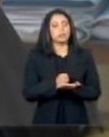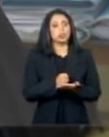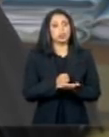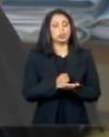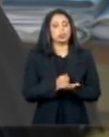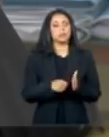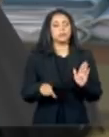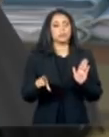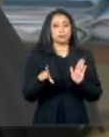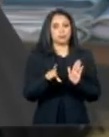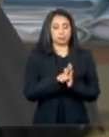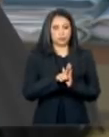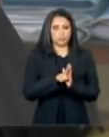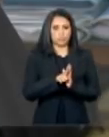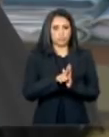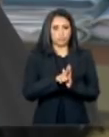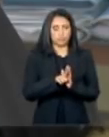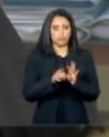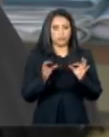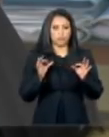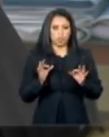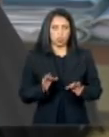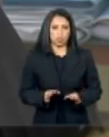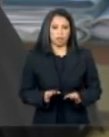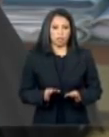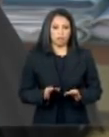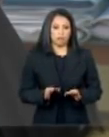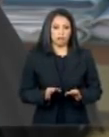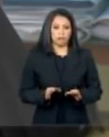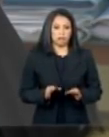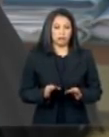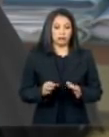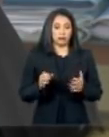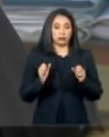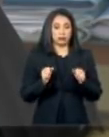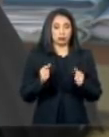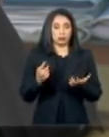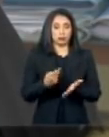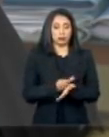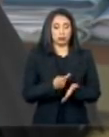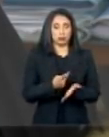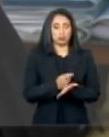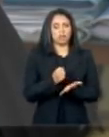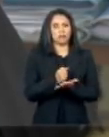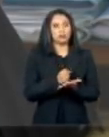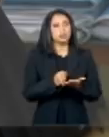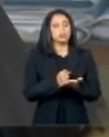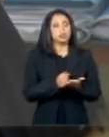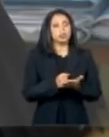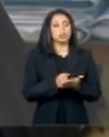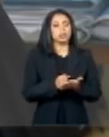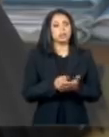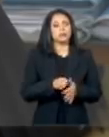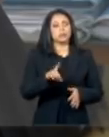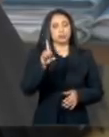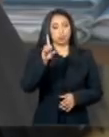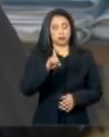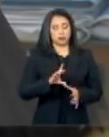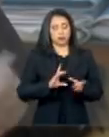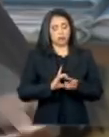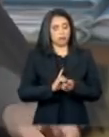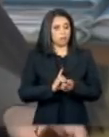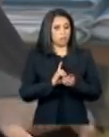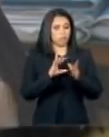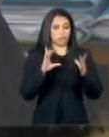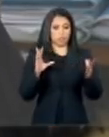o certo é que essa prerrogativa precisa ser compatibilizado com outro princípio próprio estado direito democrático de qual